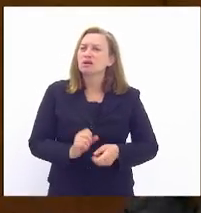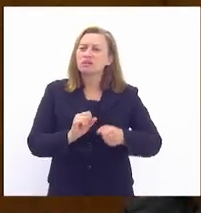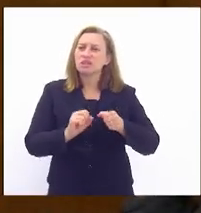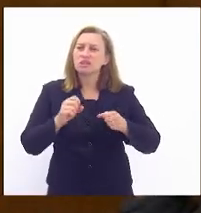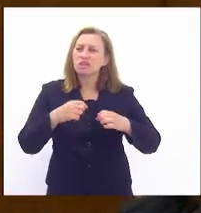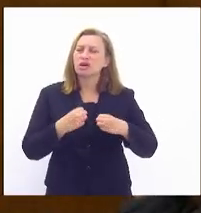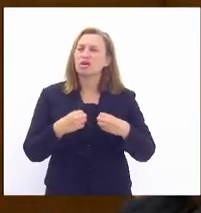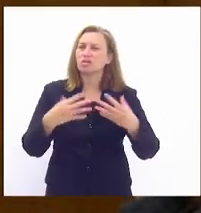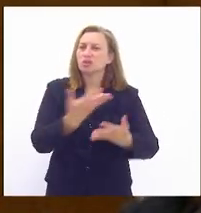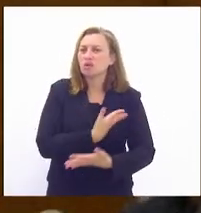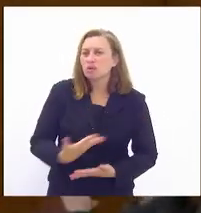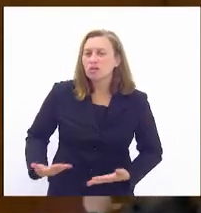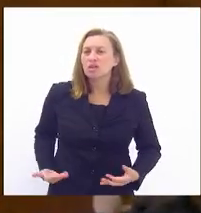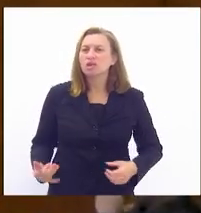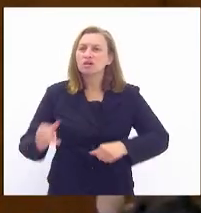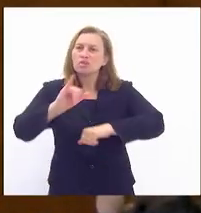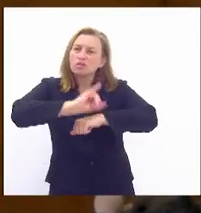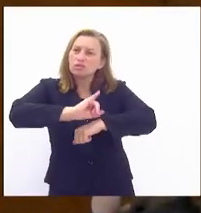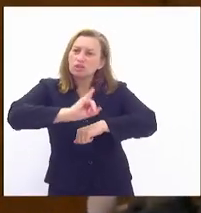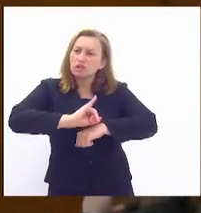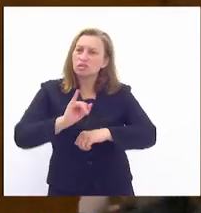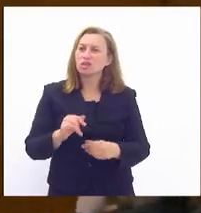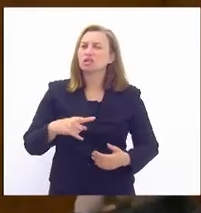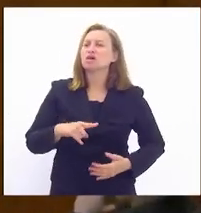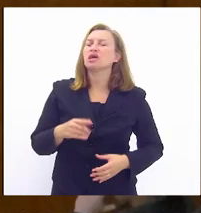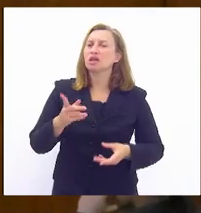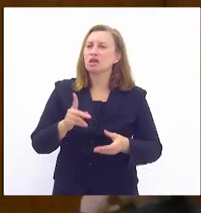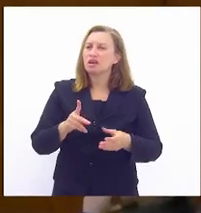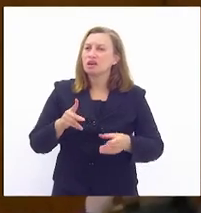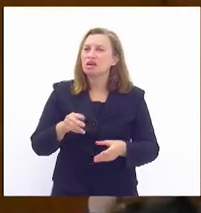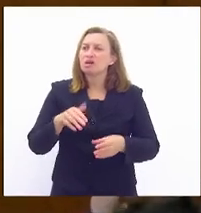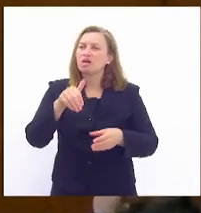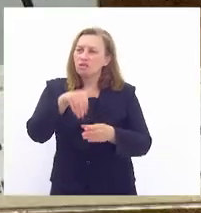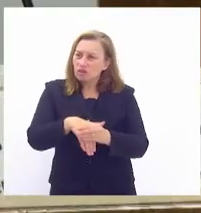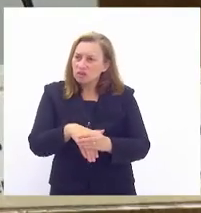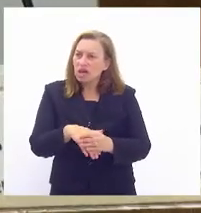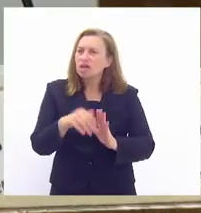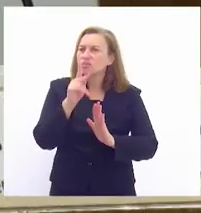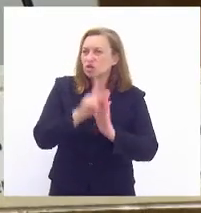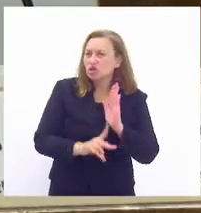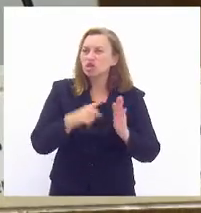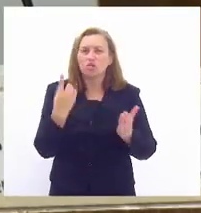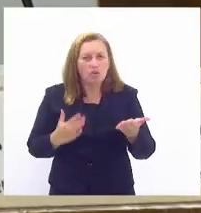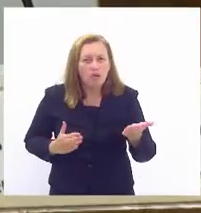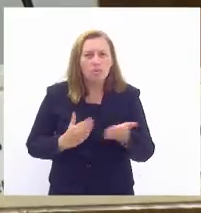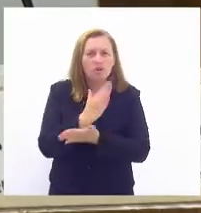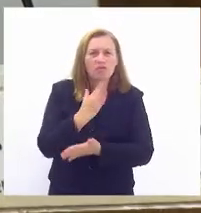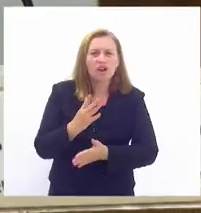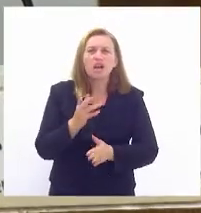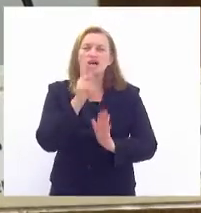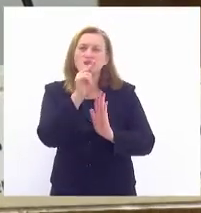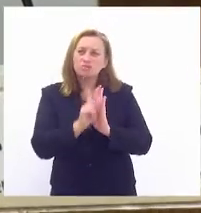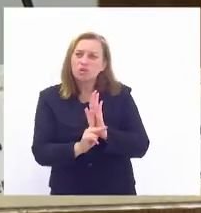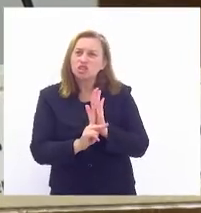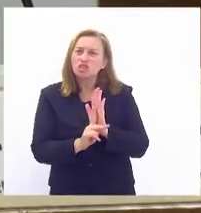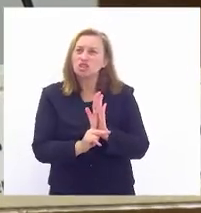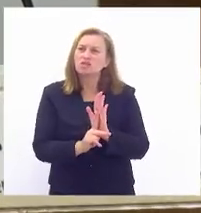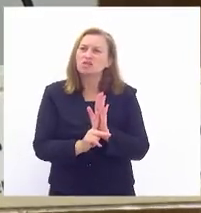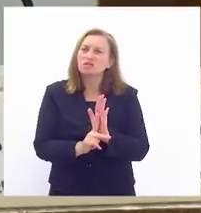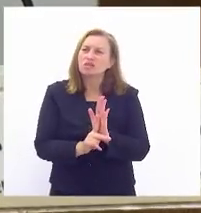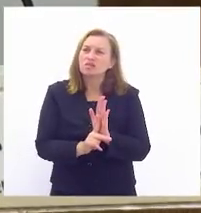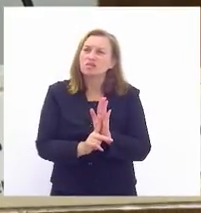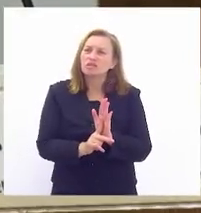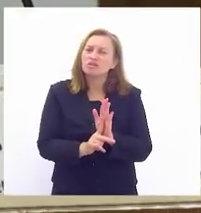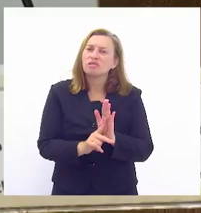pública na cidade de Volta Redonda. Ele vai voltar esse projeto. Nós vamos aprovar e esse projeto vai fazer com que a